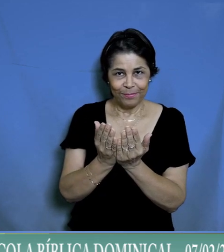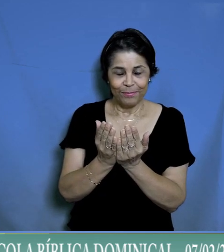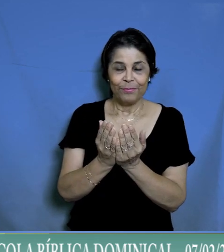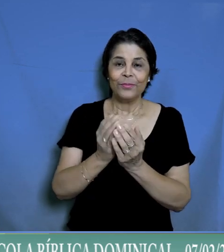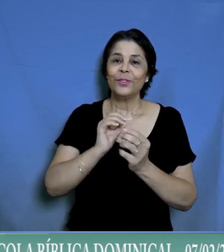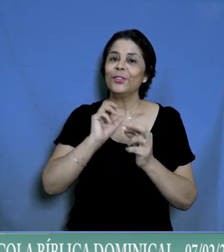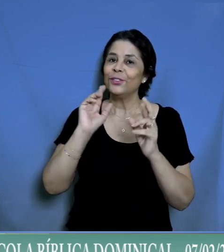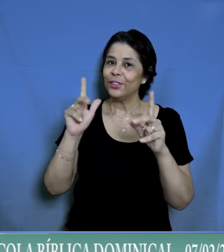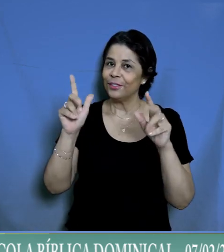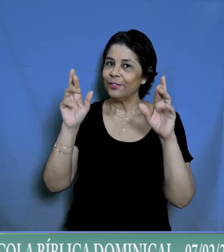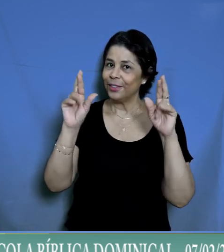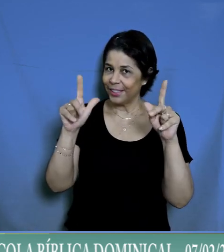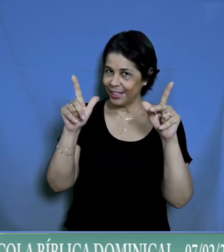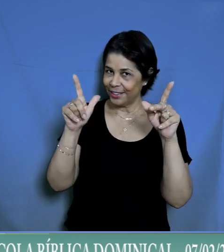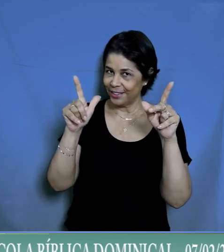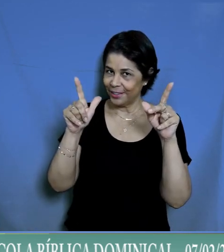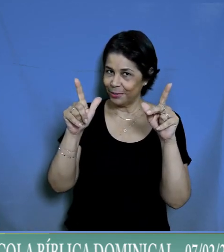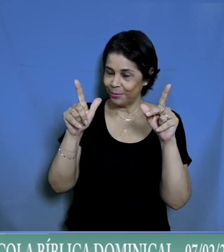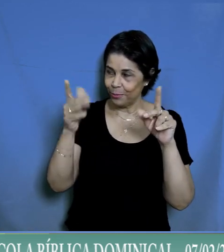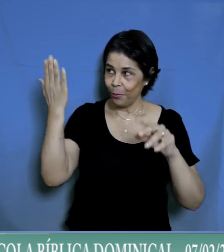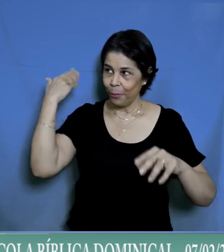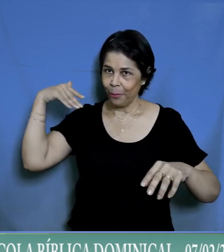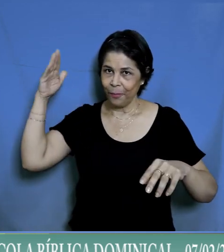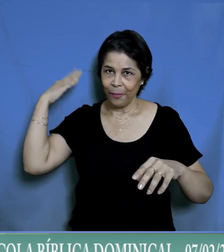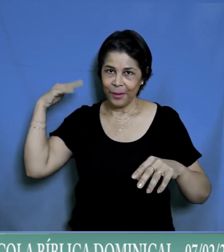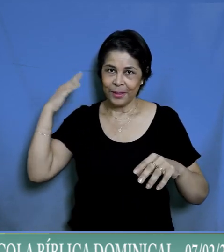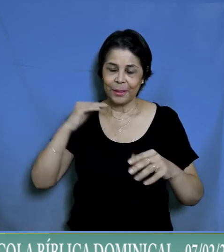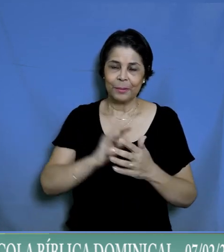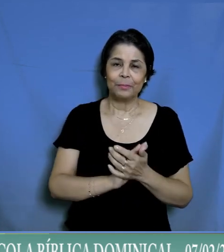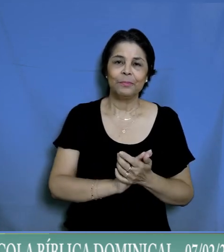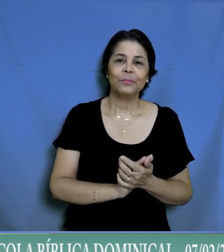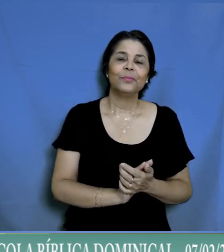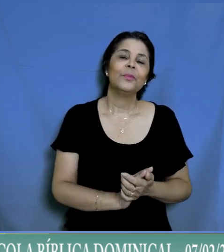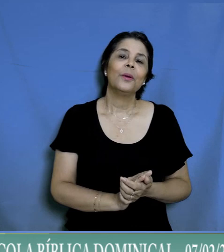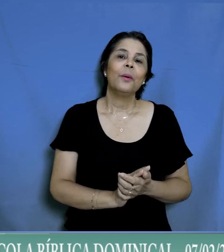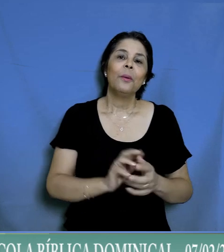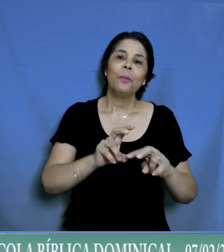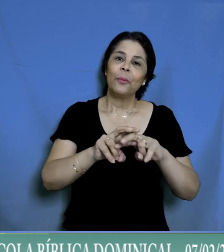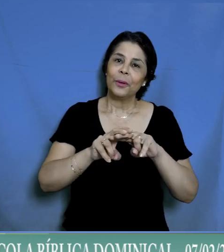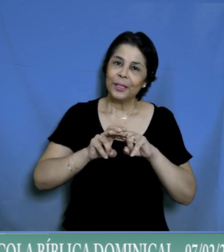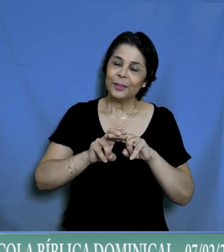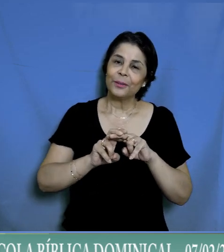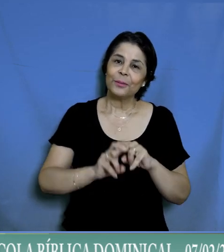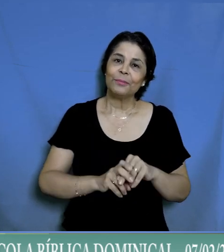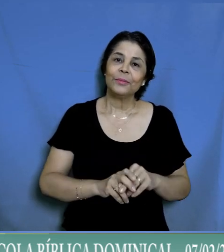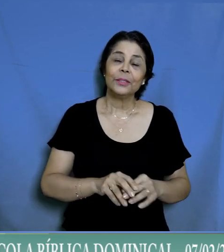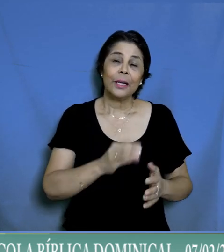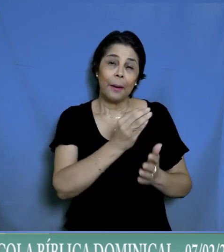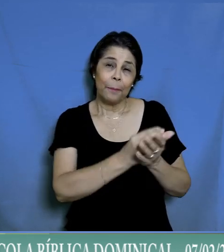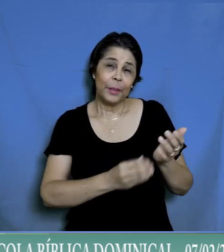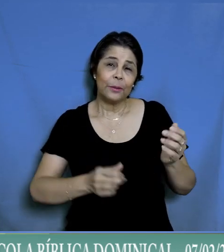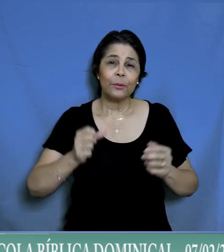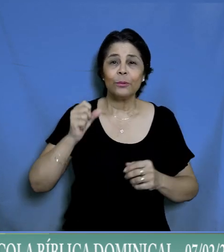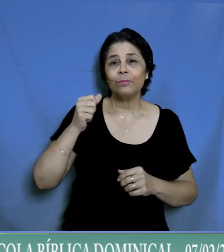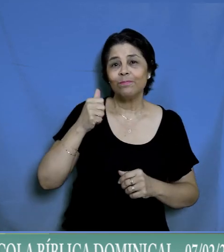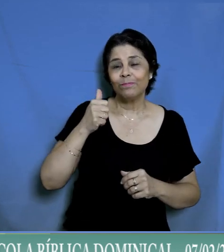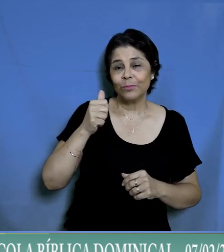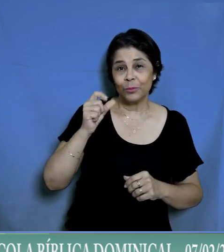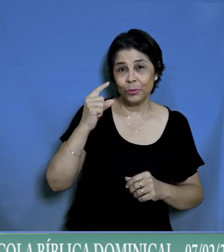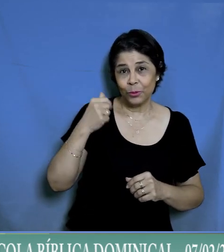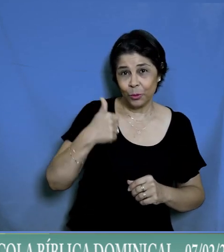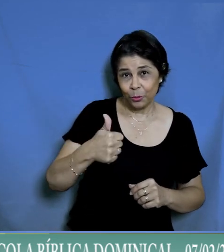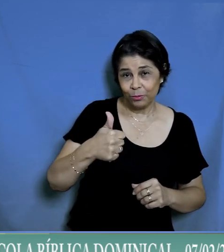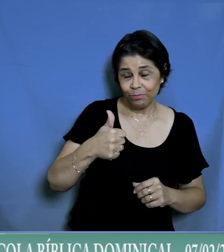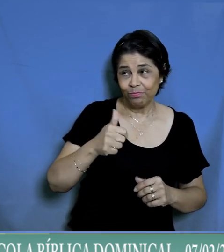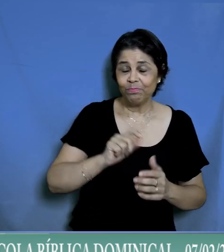4, visto que nos capítulos 3, 2 e 1, ele fala sobre a teologia da igreja. A partir do capítulo 4, ele fala sobre a